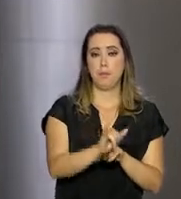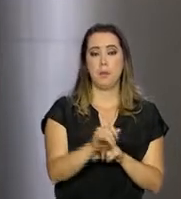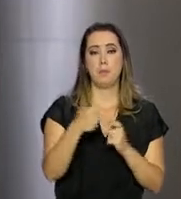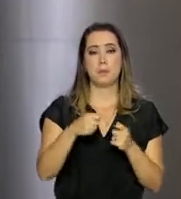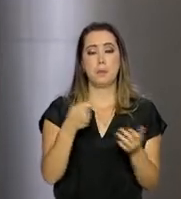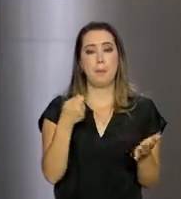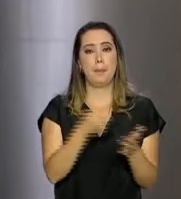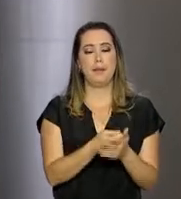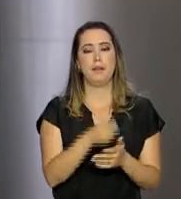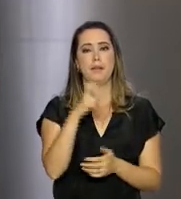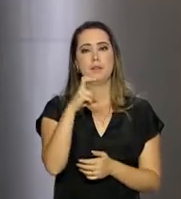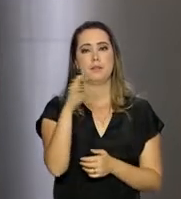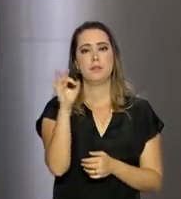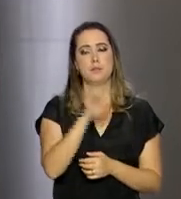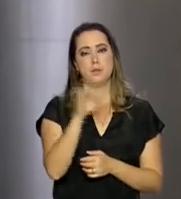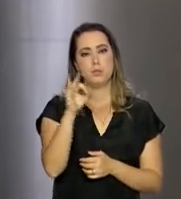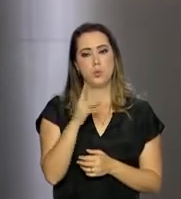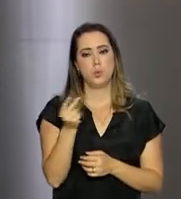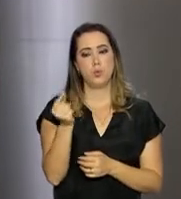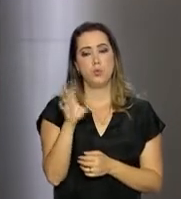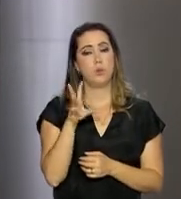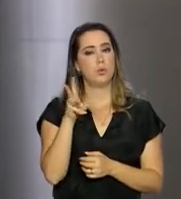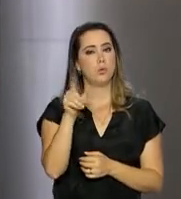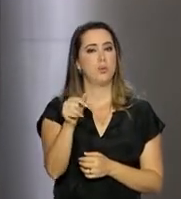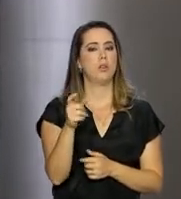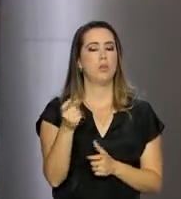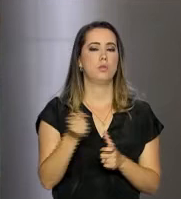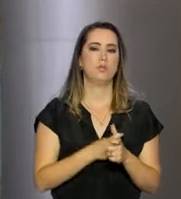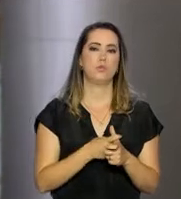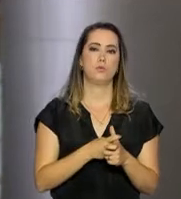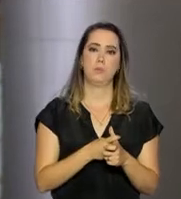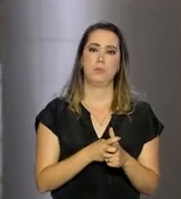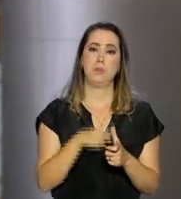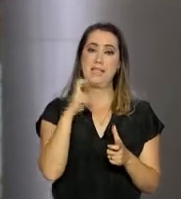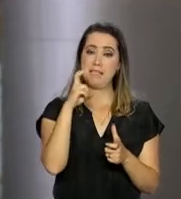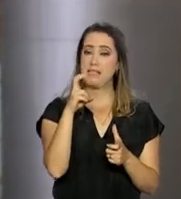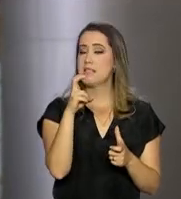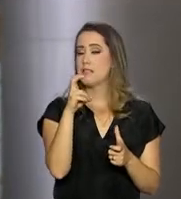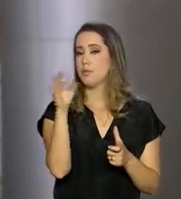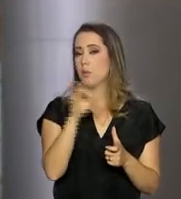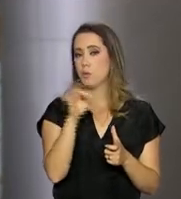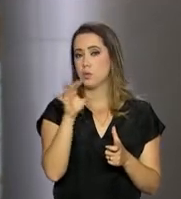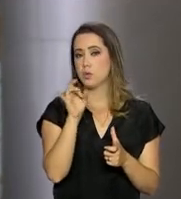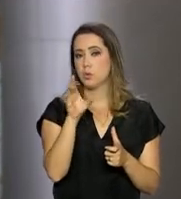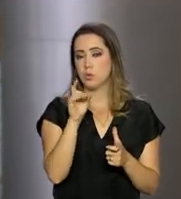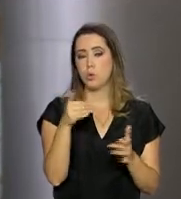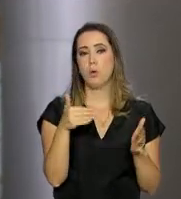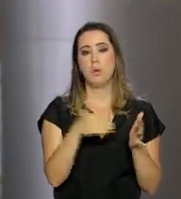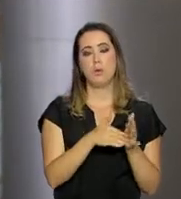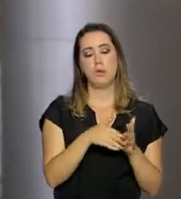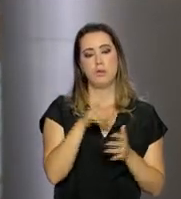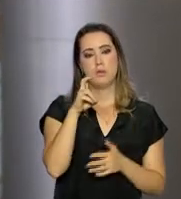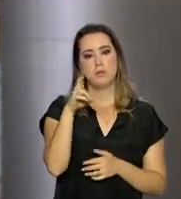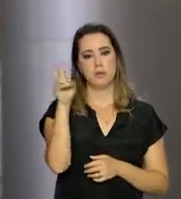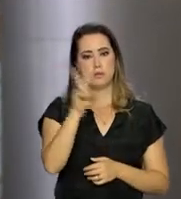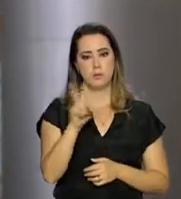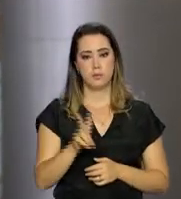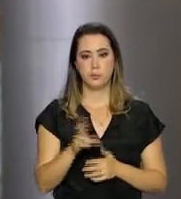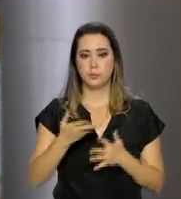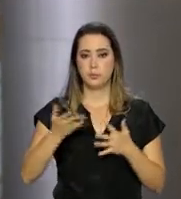pagar 5% do valor total da dívida este valor pode ser parcelado em até 5 vezes